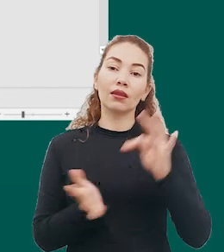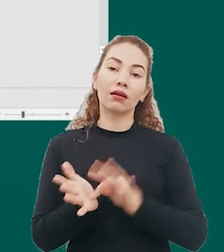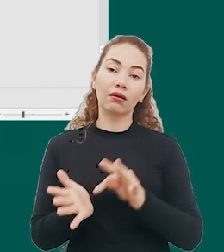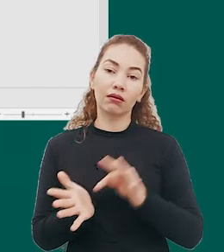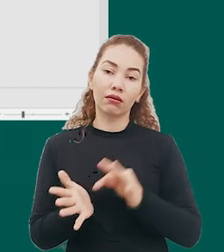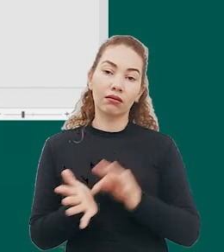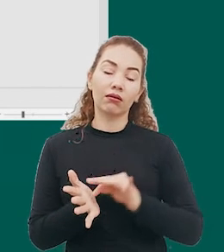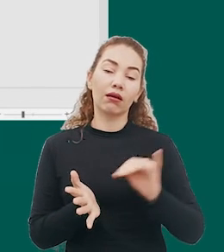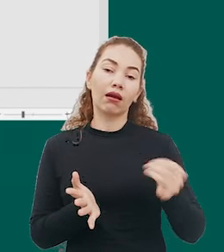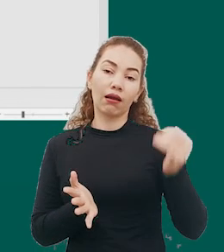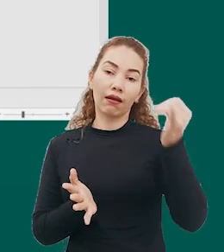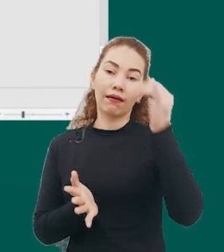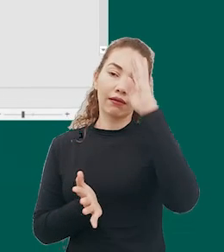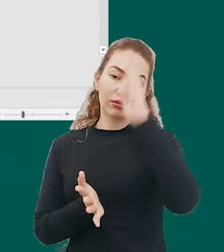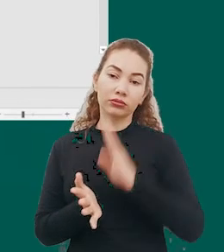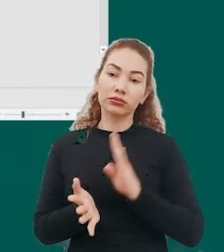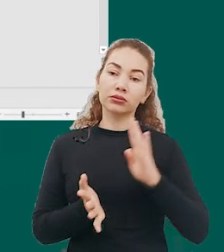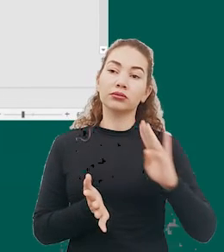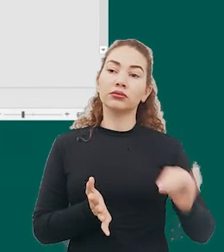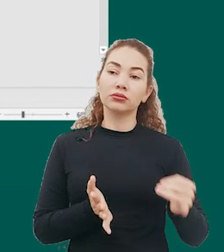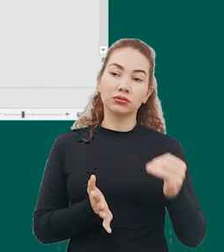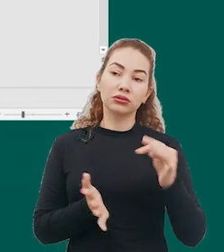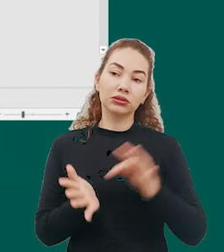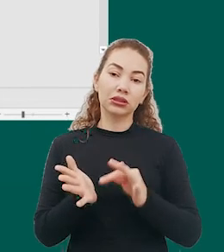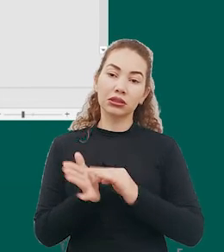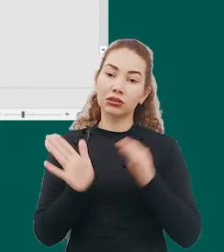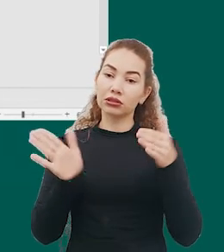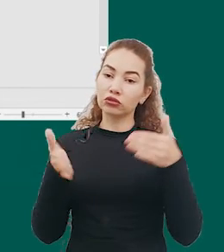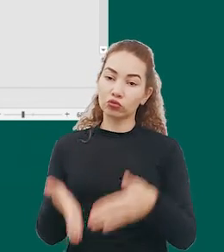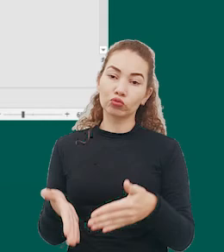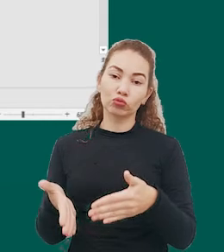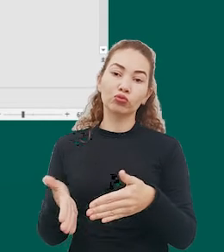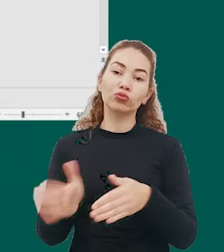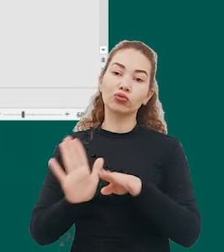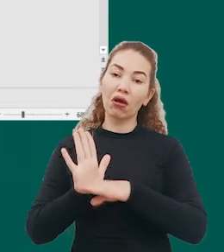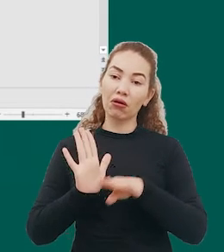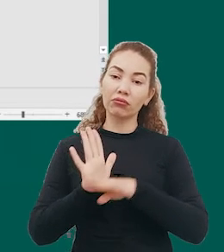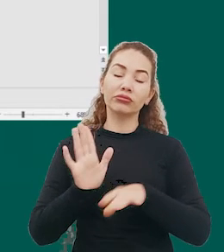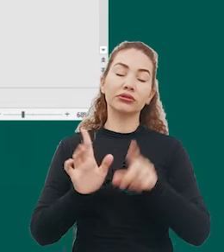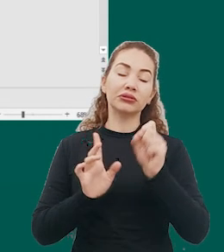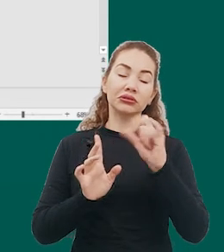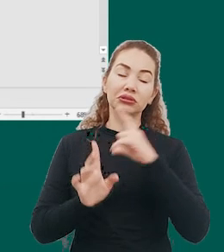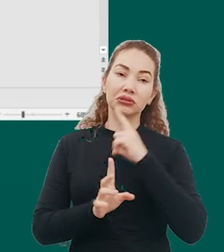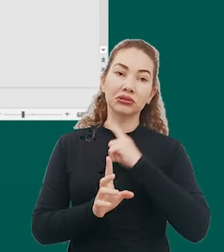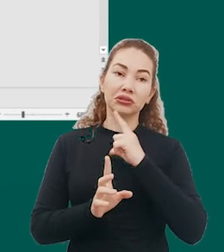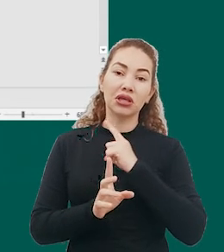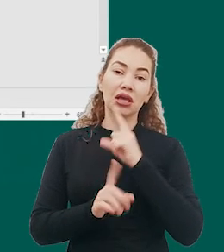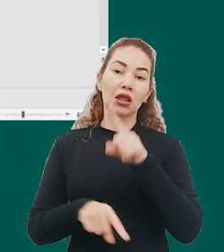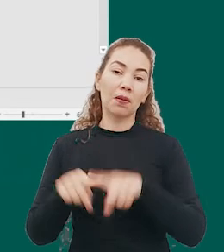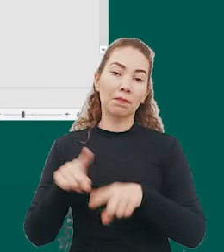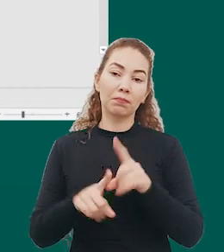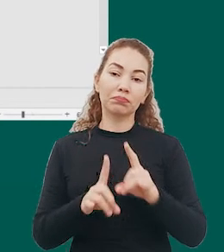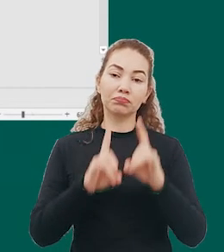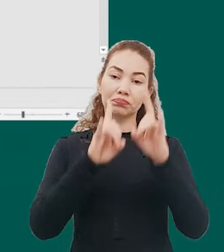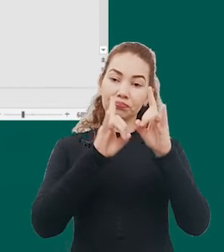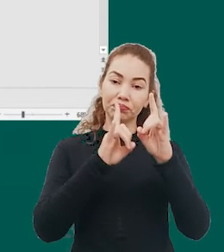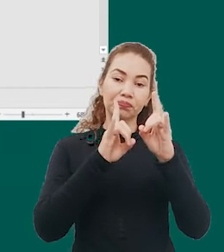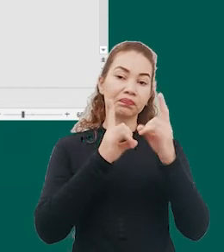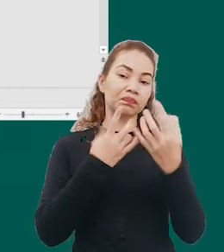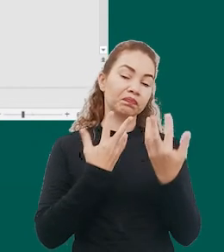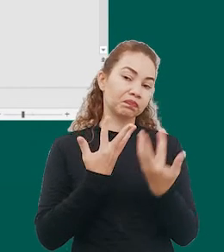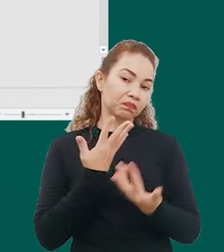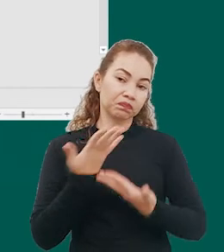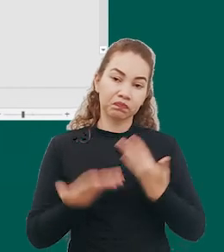tributáveis, rendimentos isentos, tributação exclusiva na fonte, se ele tiver bens, tudo isso